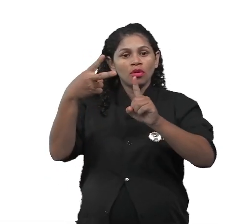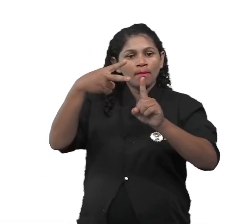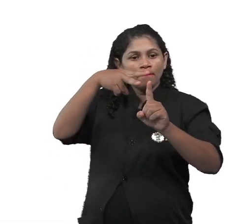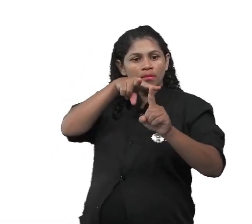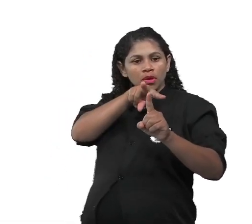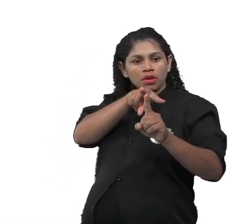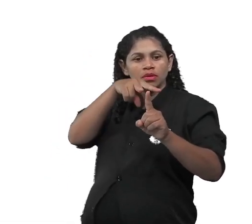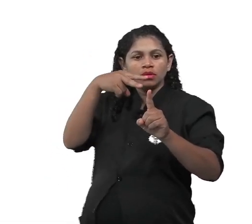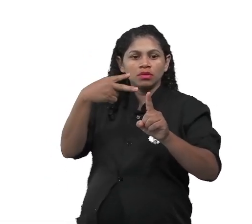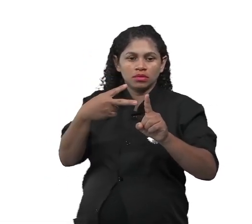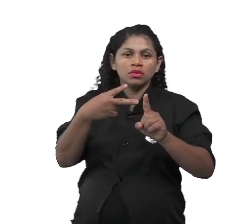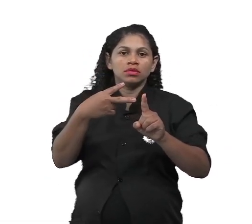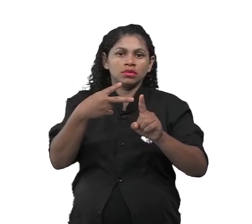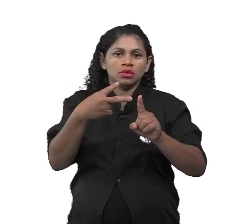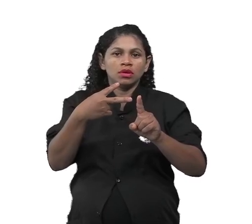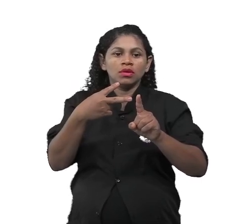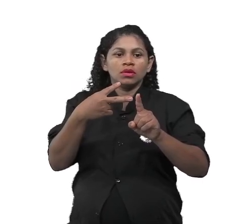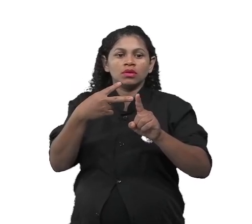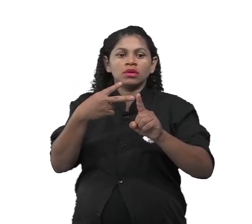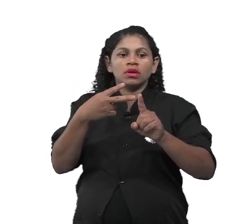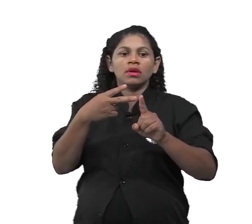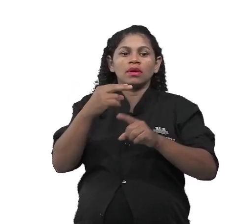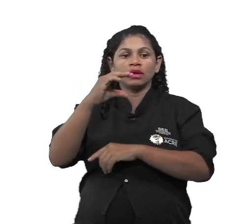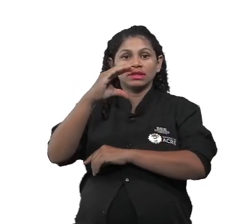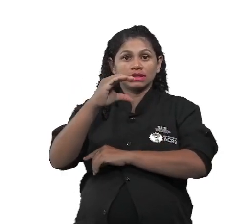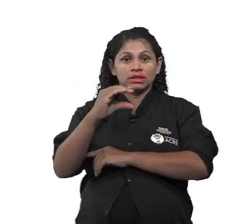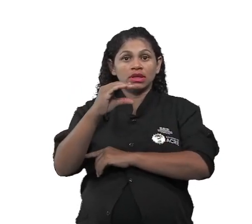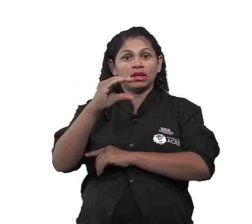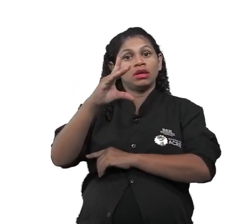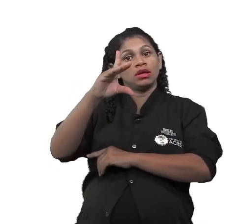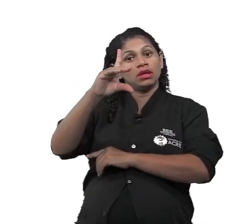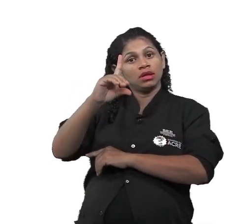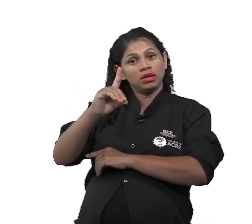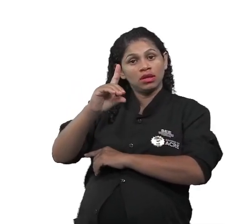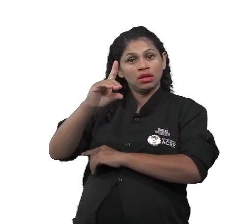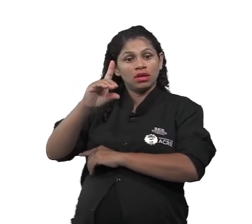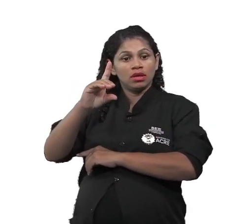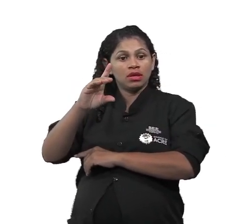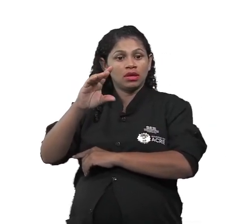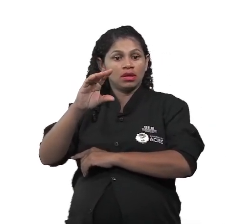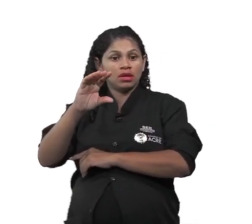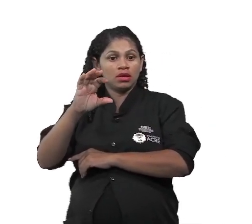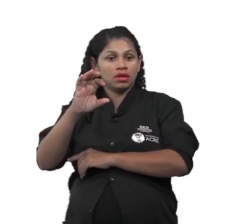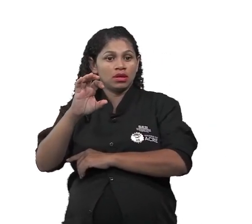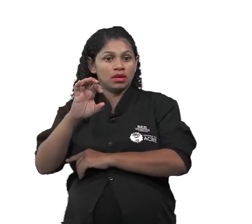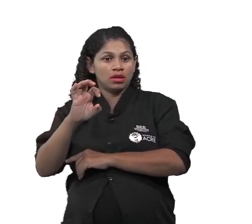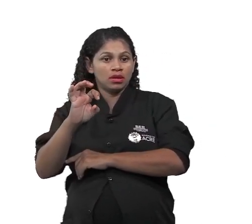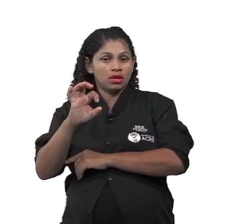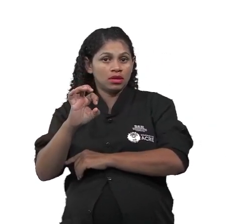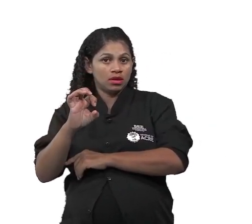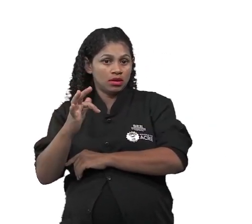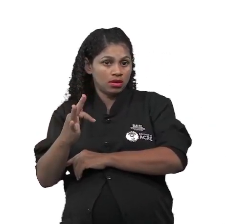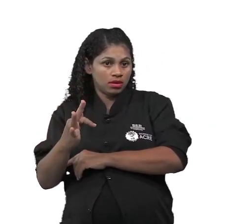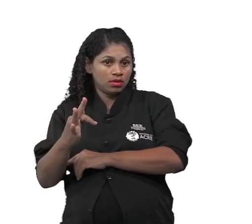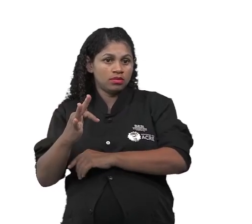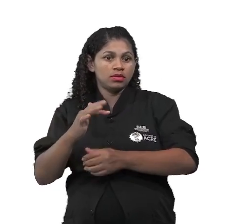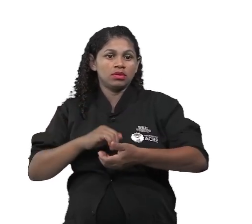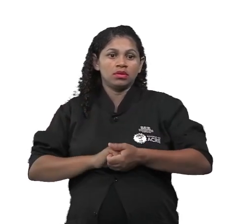verdezinha, desculpa, CDF. Essa aqui está aqui atrás.